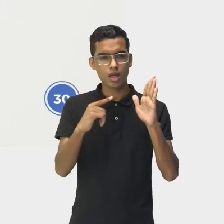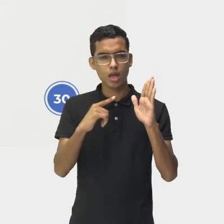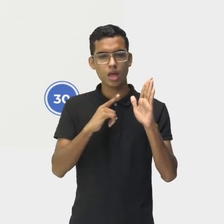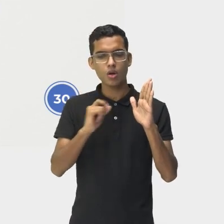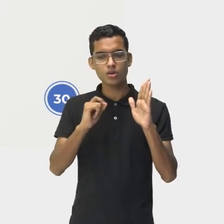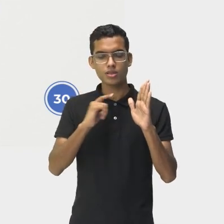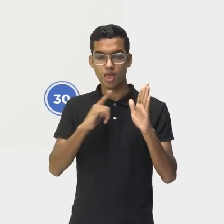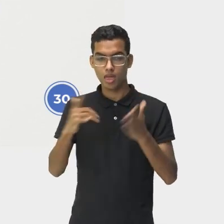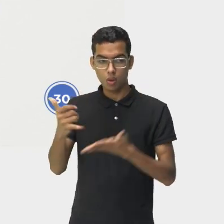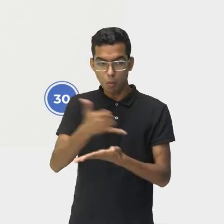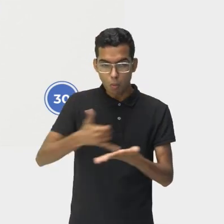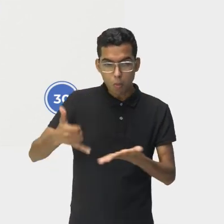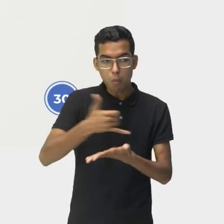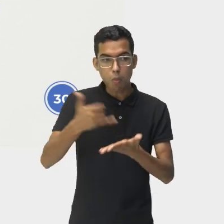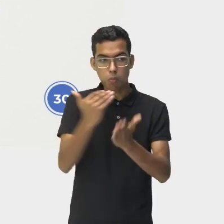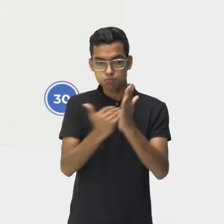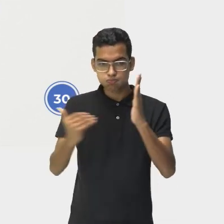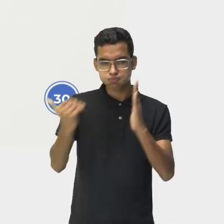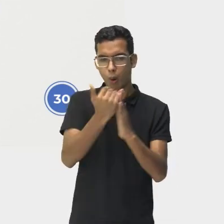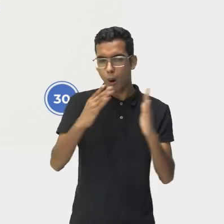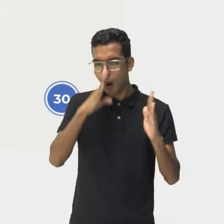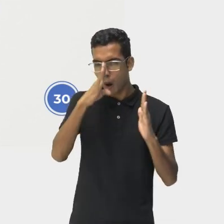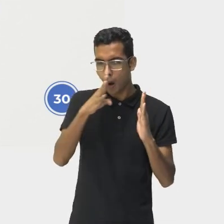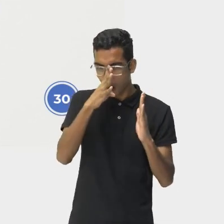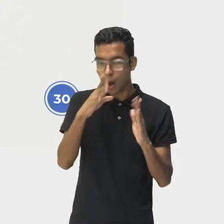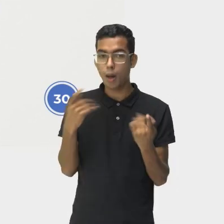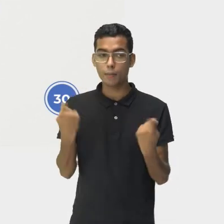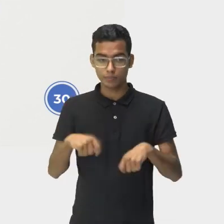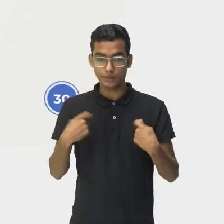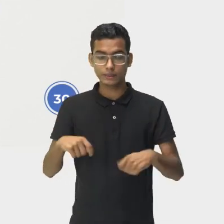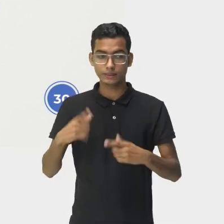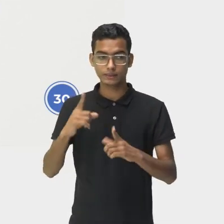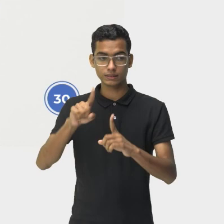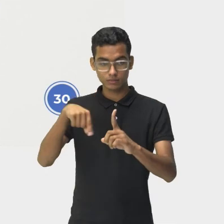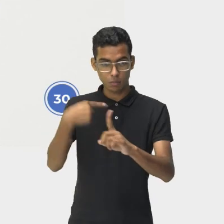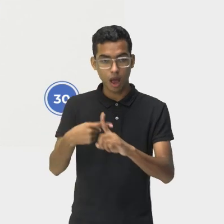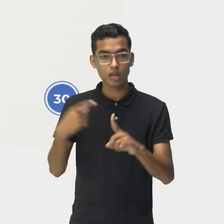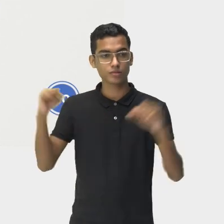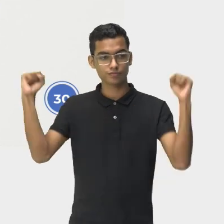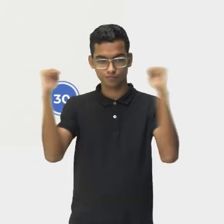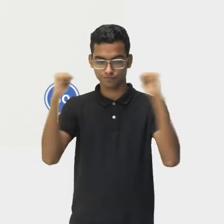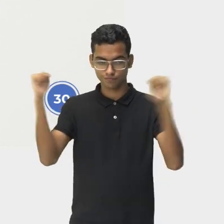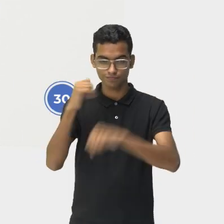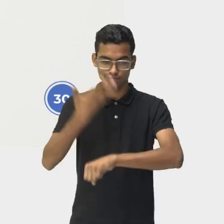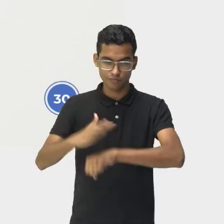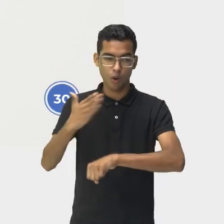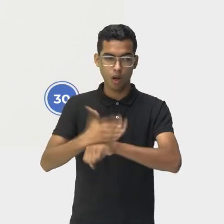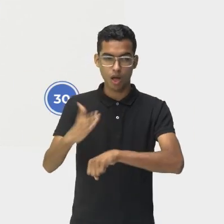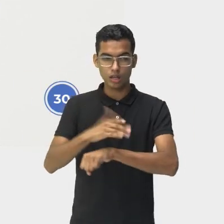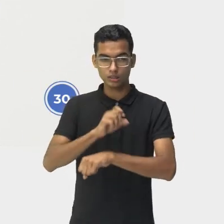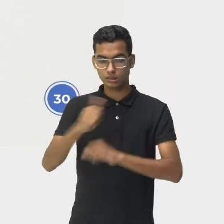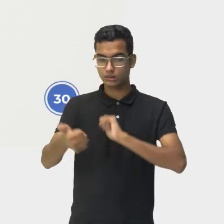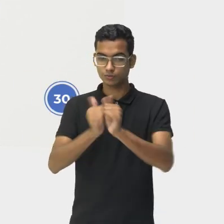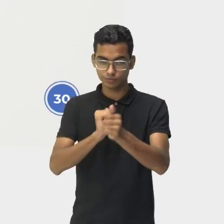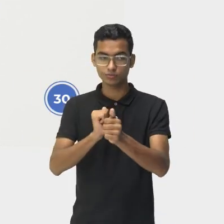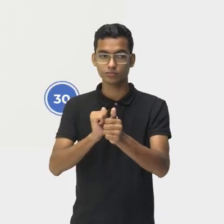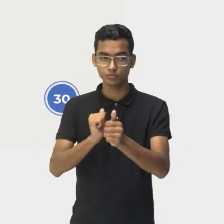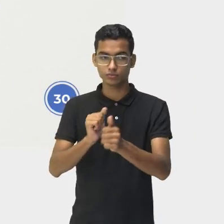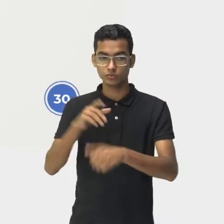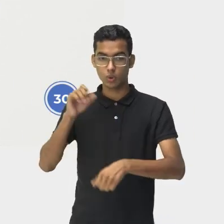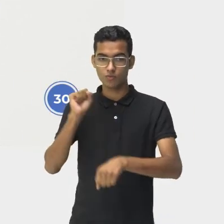pelo menos fazer atividade física, né? Porque se você não faz, o que acontece com o seu corpo? Vai